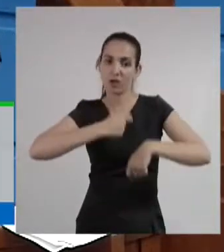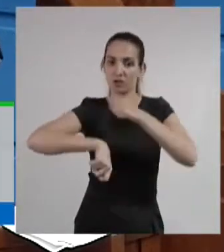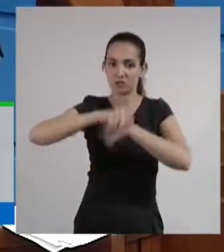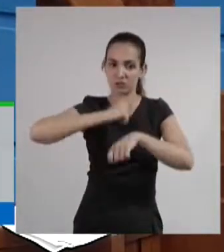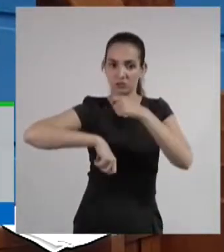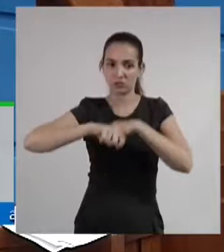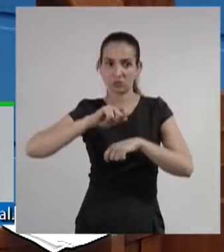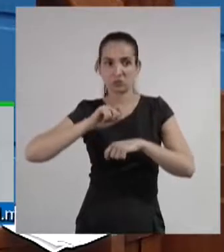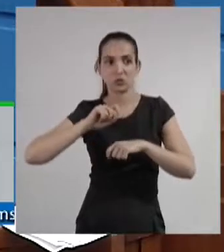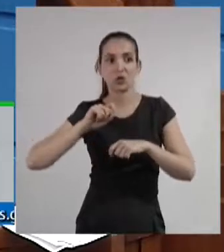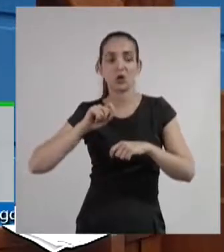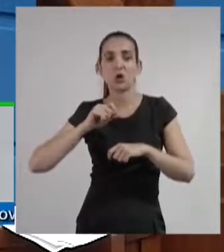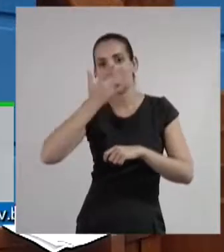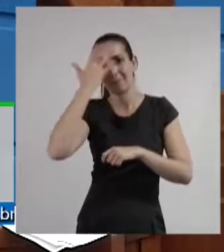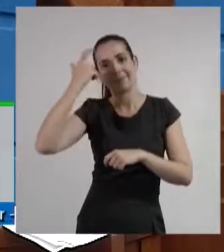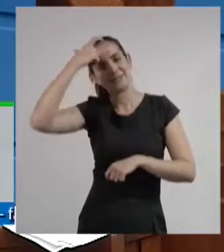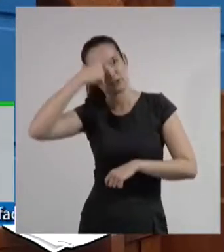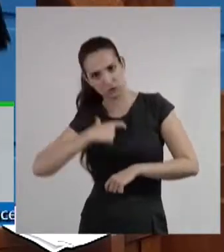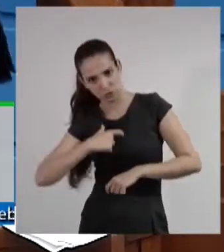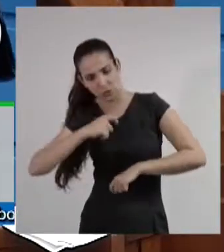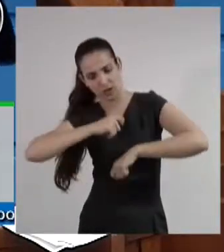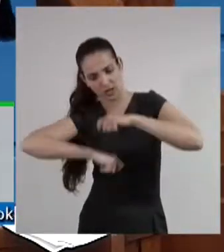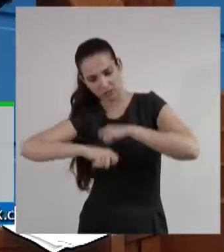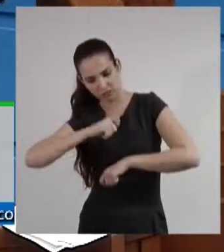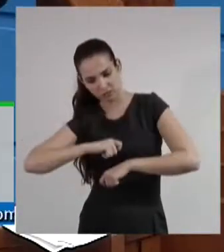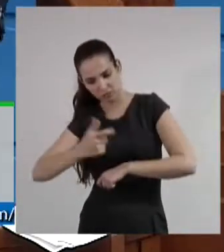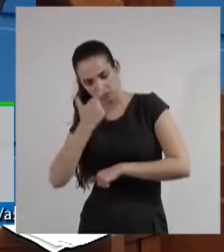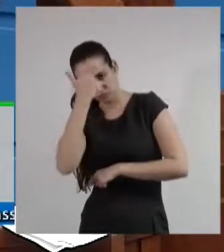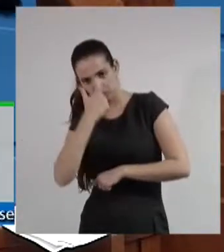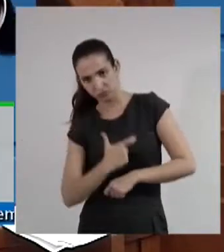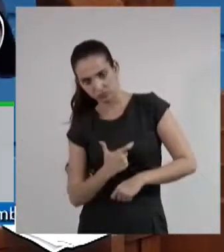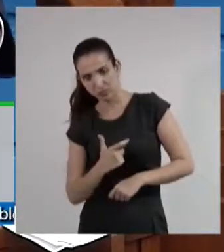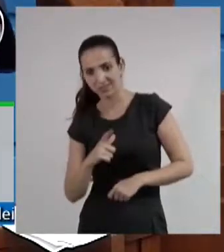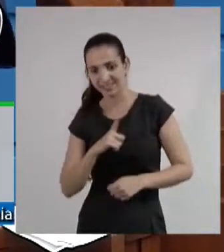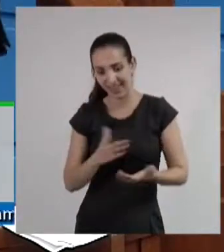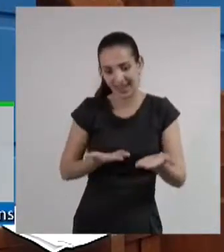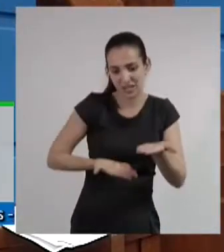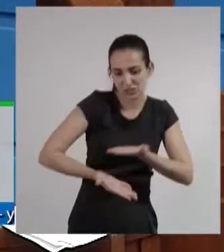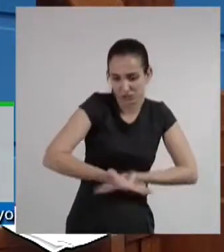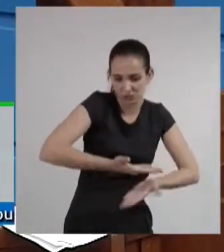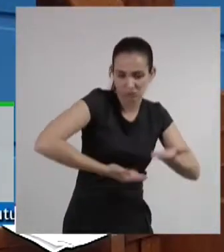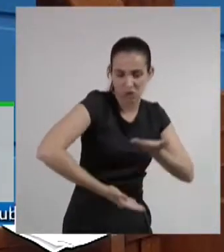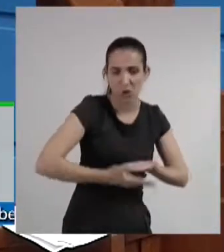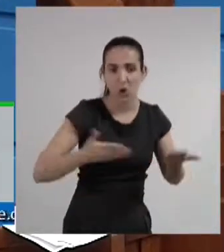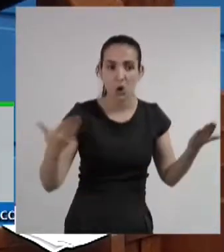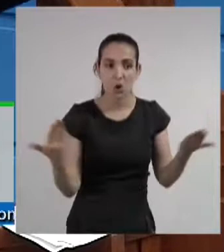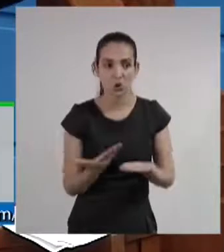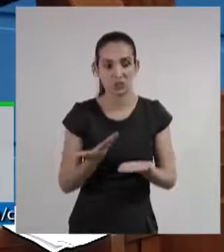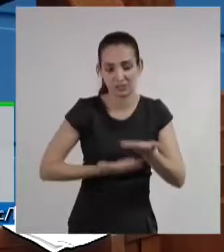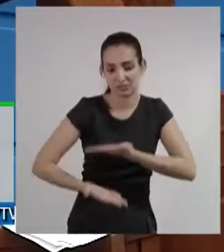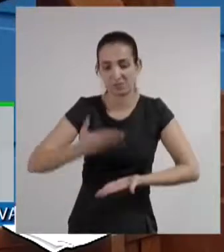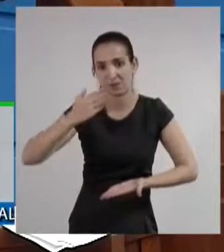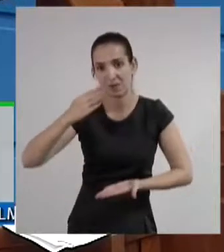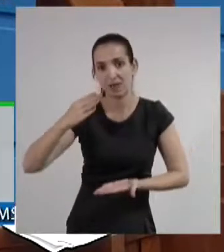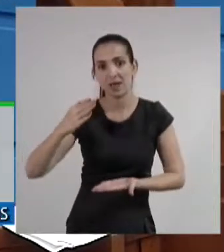quer dizer isso? Hoje, a negociação entre patrões e empregados, ela está acima da lei.